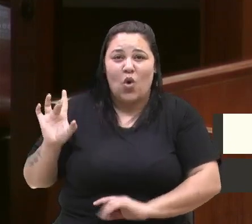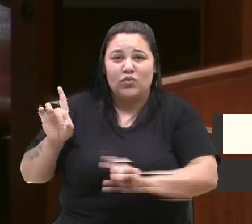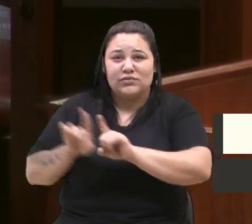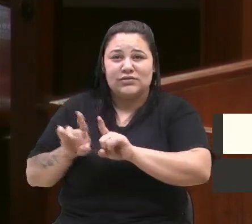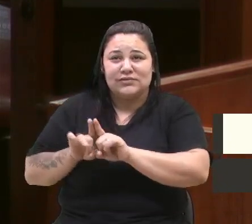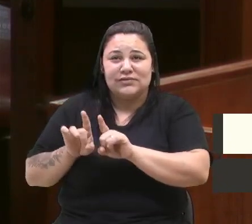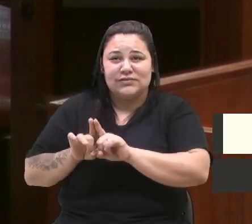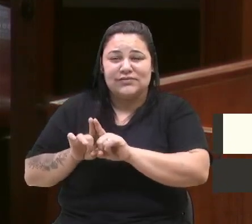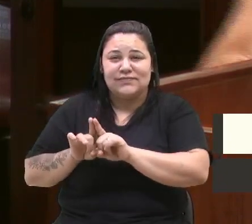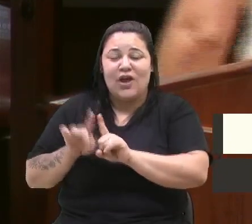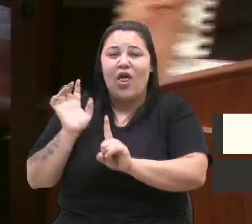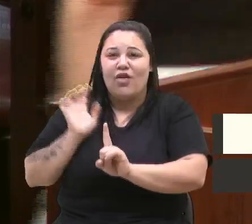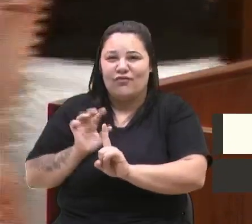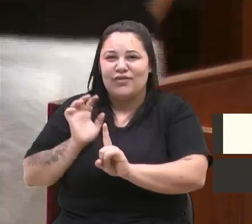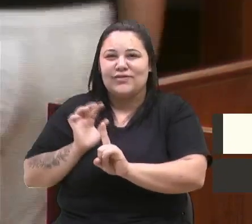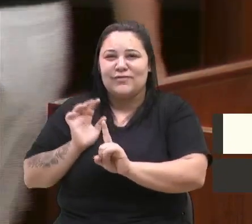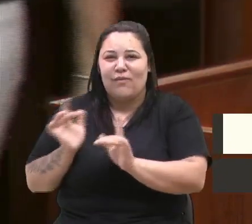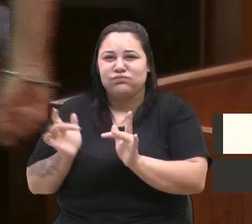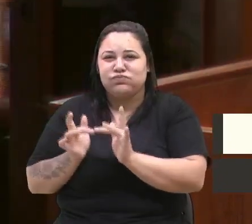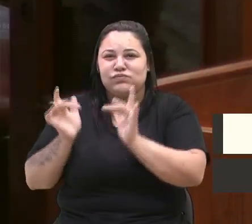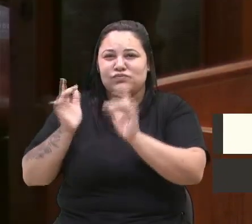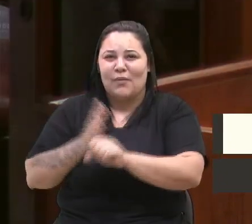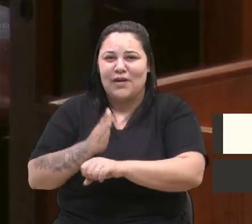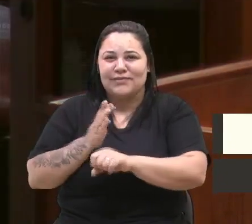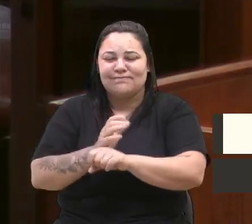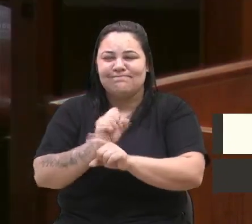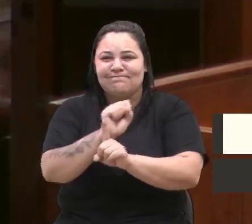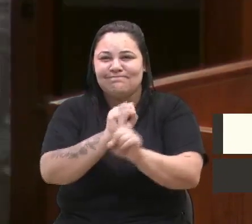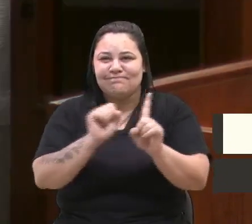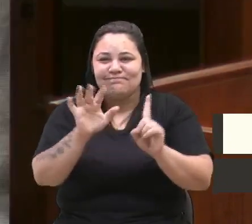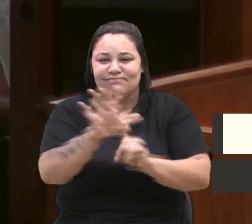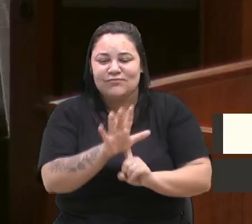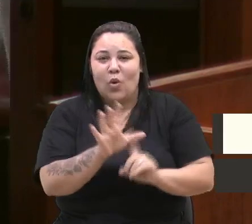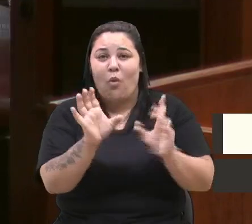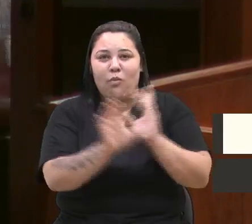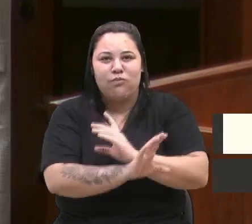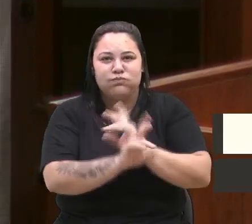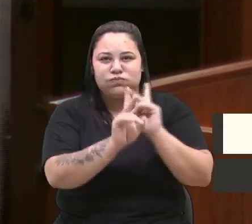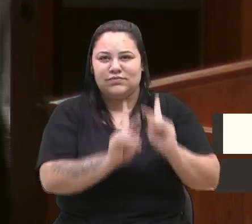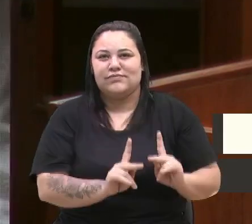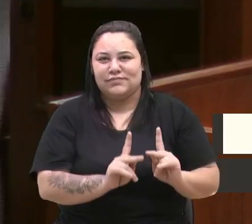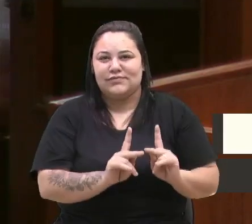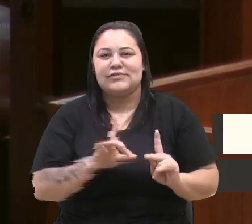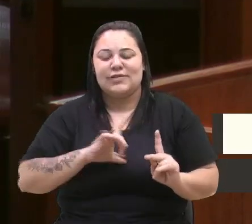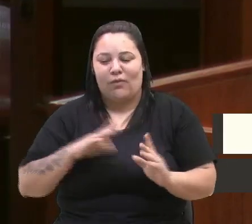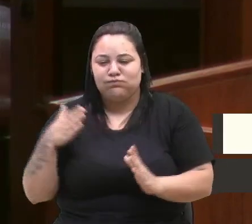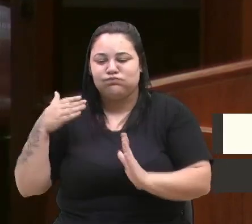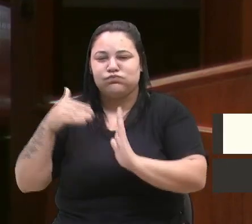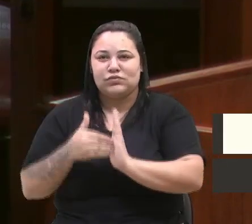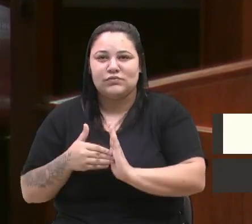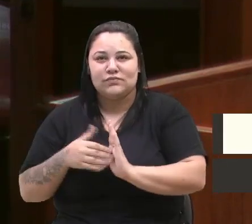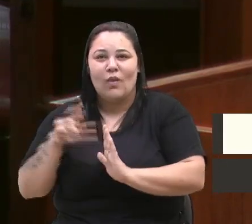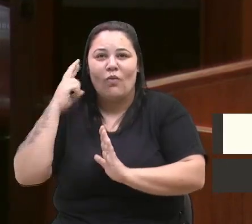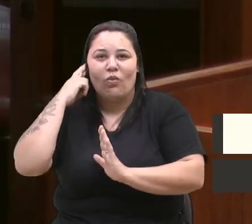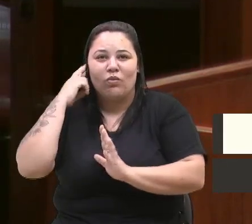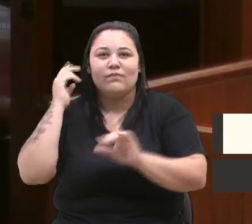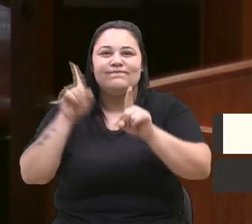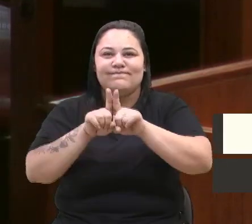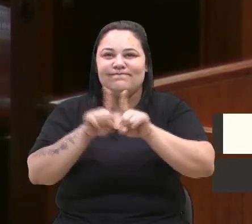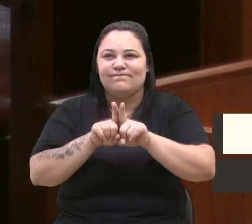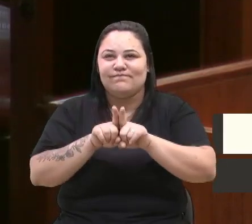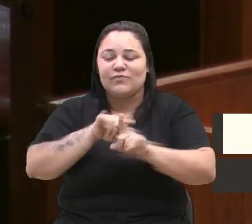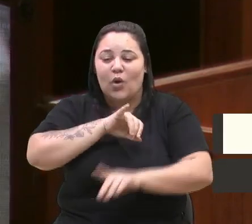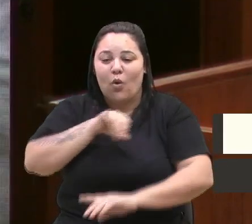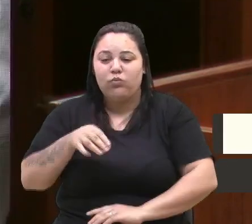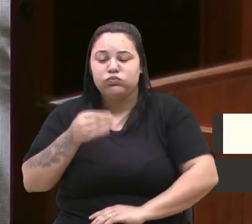e psicologicamente na participação social plena das pessoas com essa limitação, inclusive em oportunidades no mercado